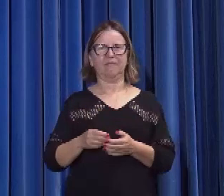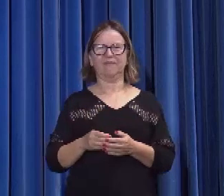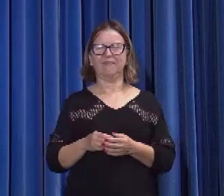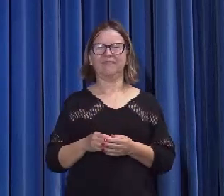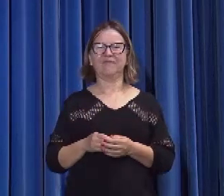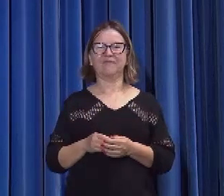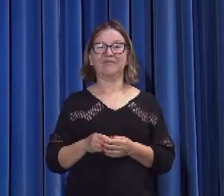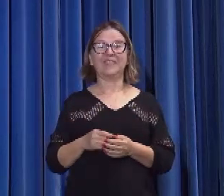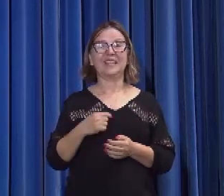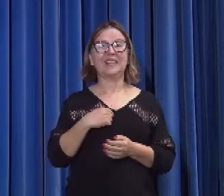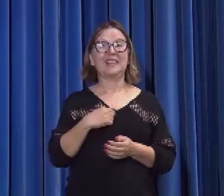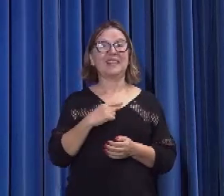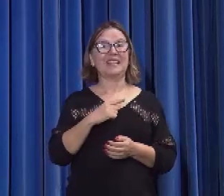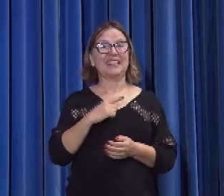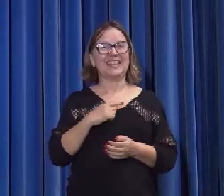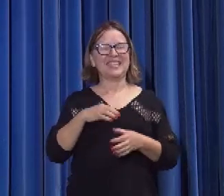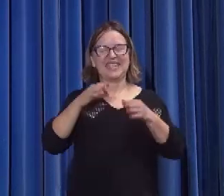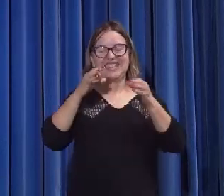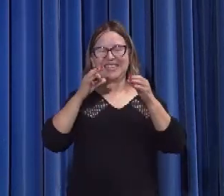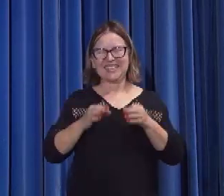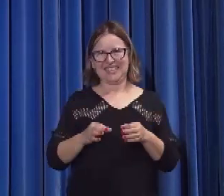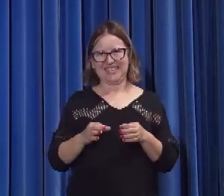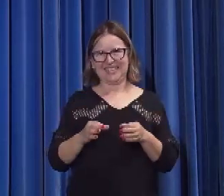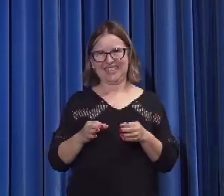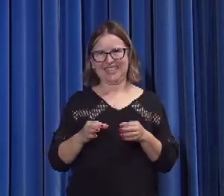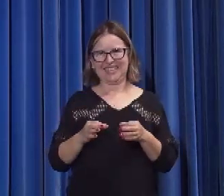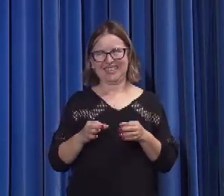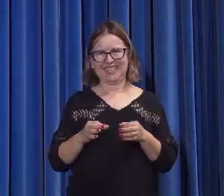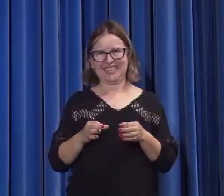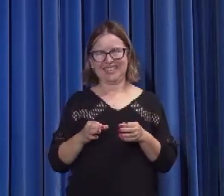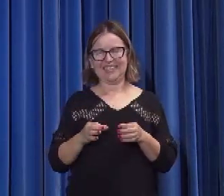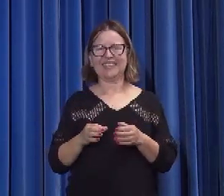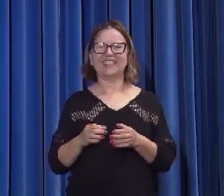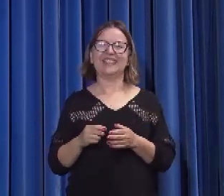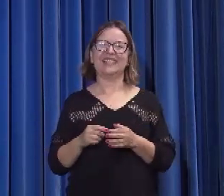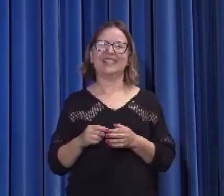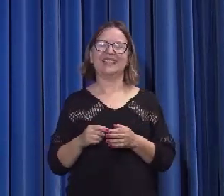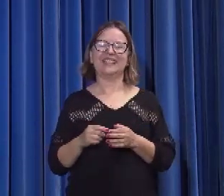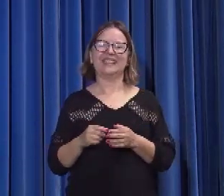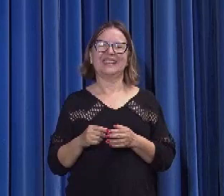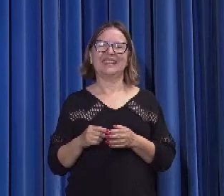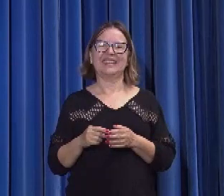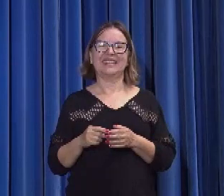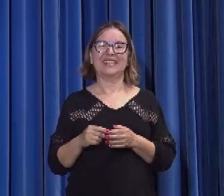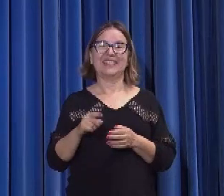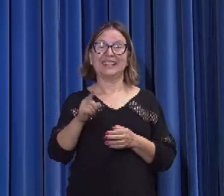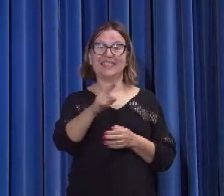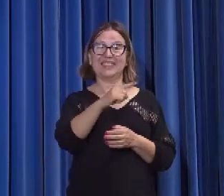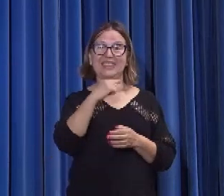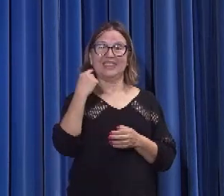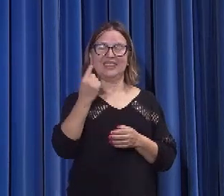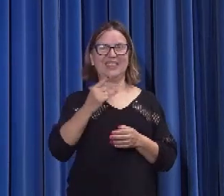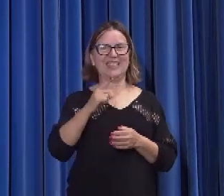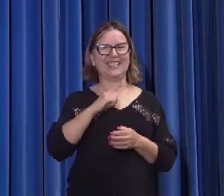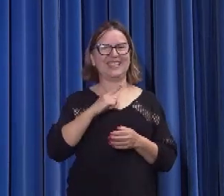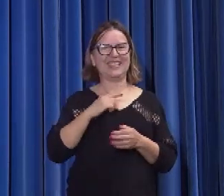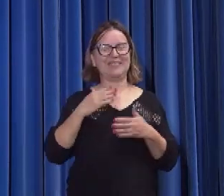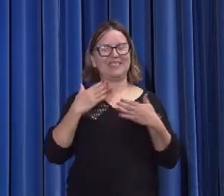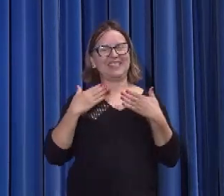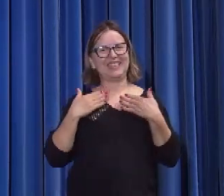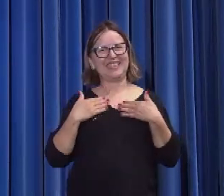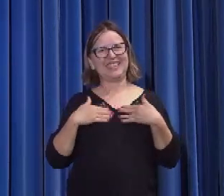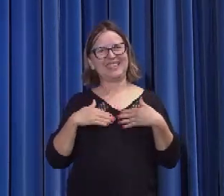tenho certeza que ao fazer isso em mim e em você, nós teremos descanso